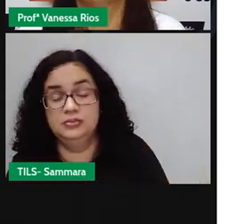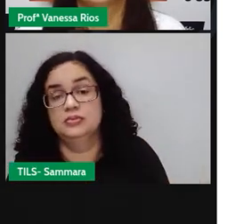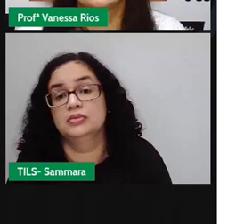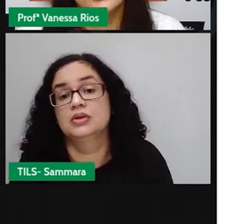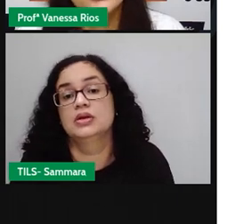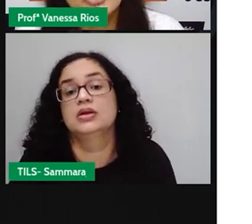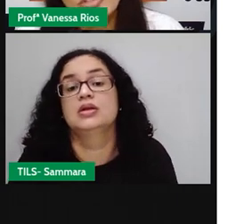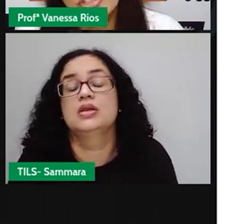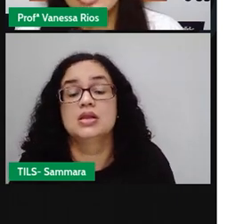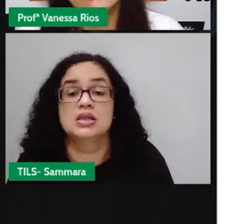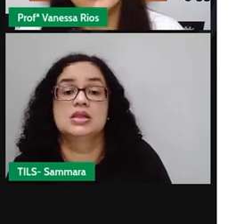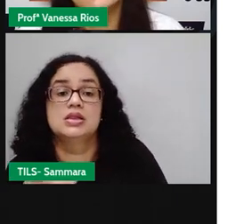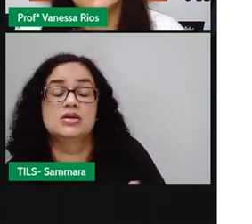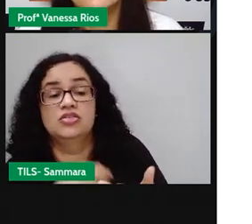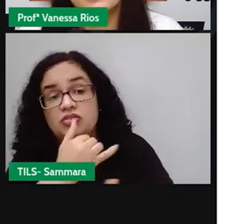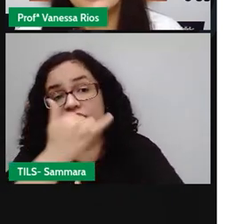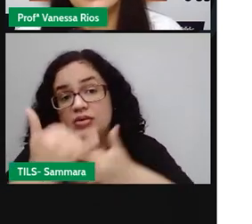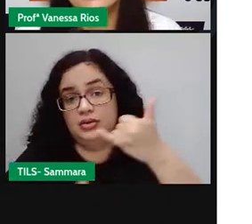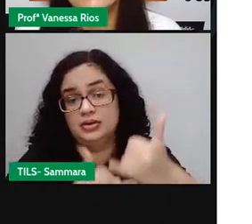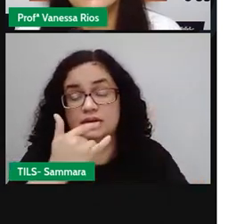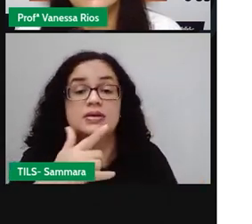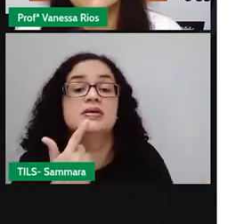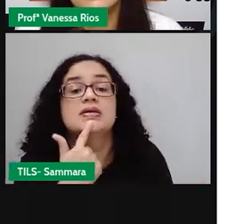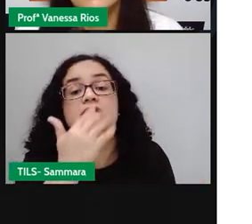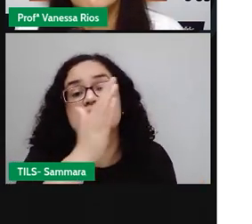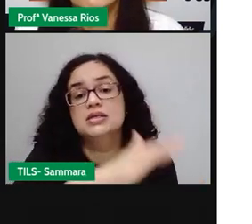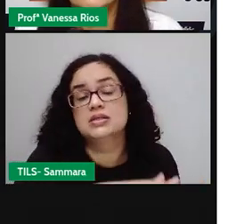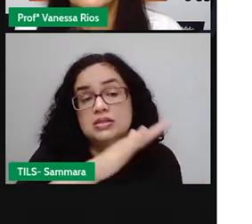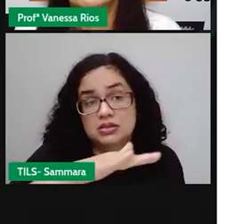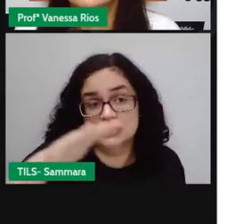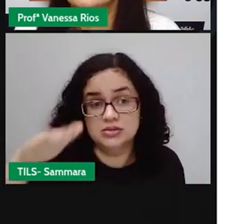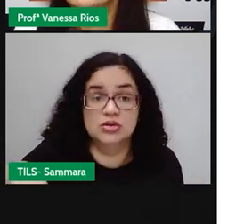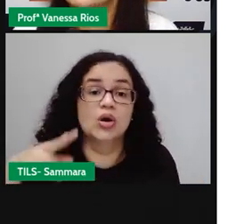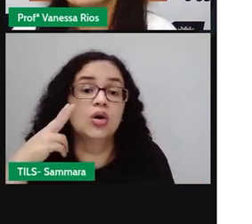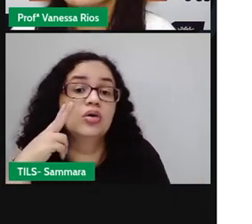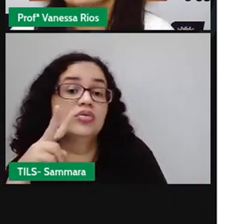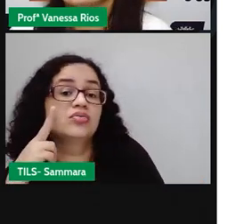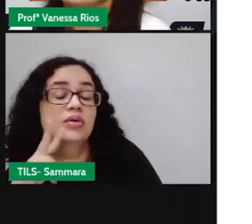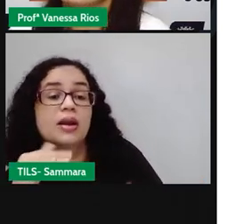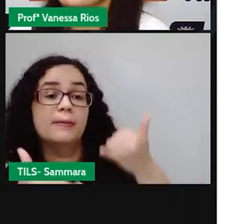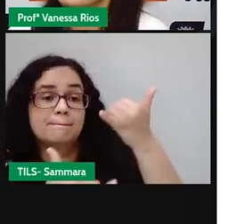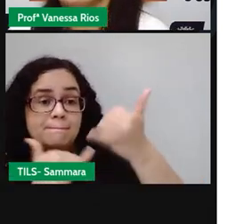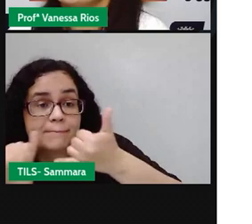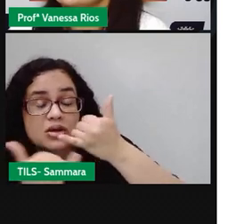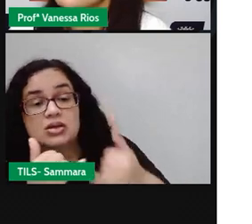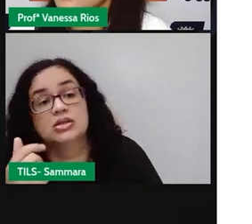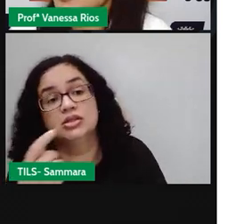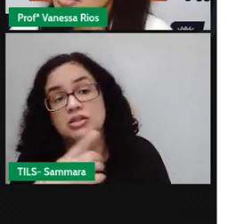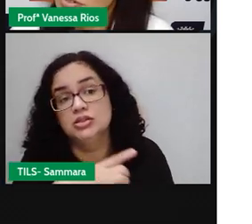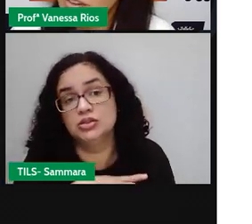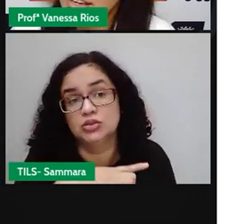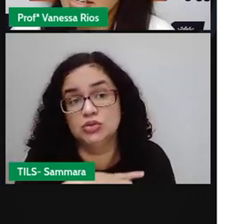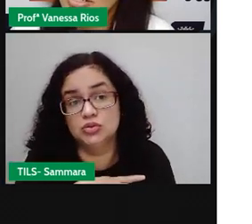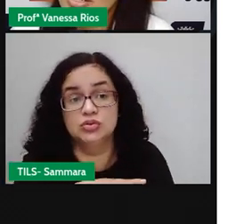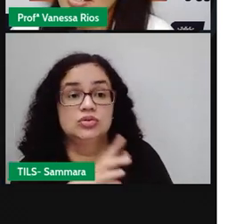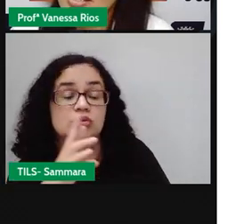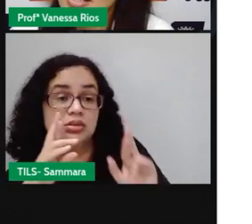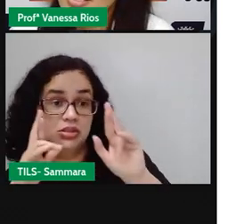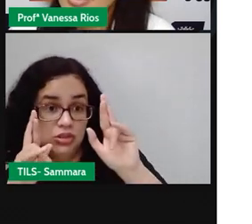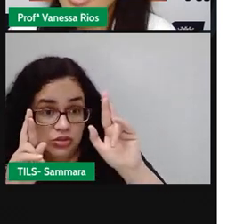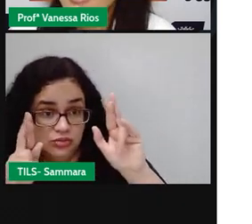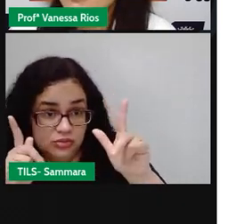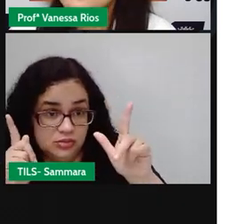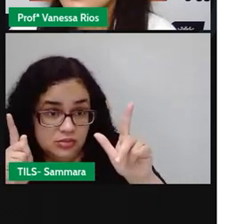sejam realmente produtos de diversão para as crianças. Viram aí que os brinquedos possuem várias formas